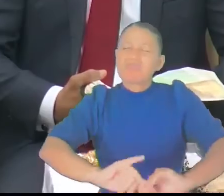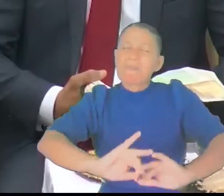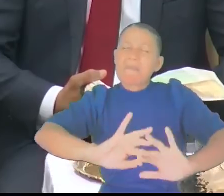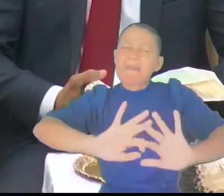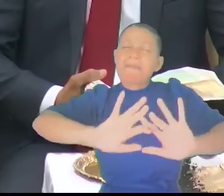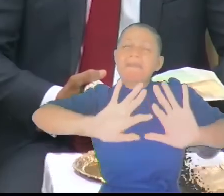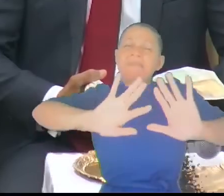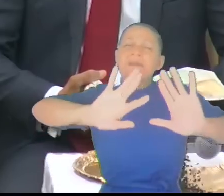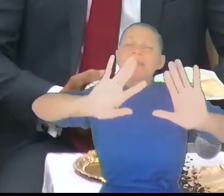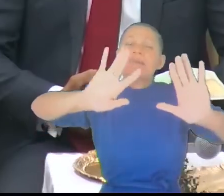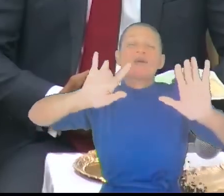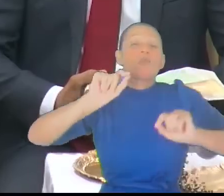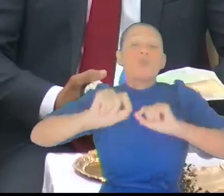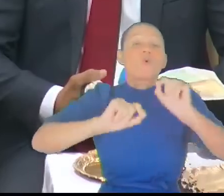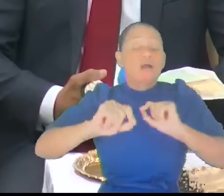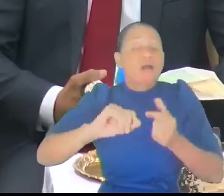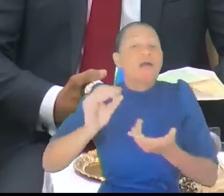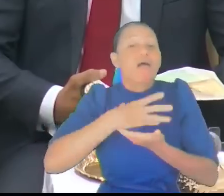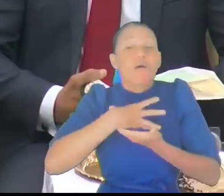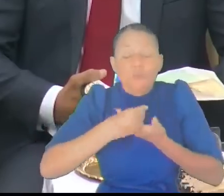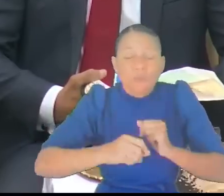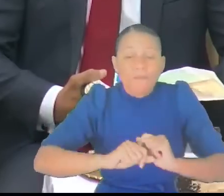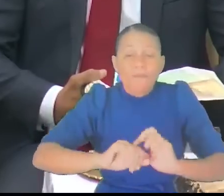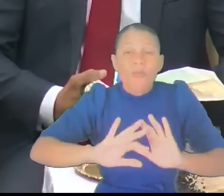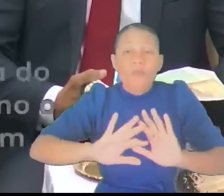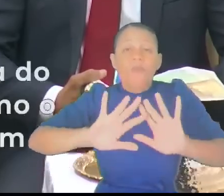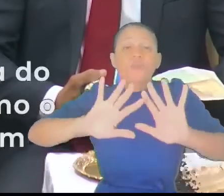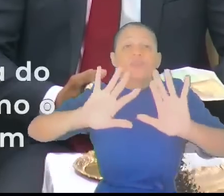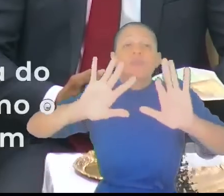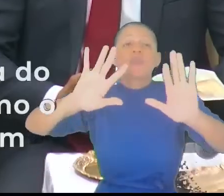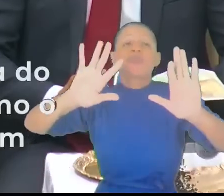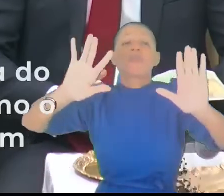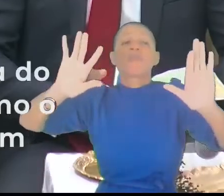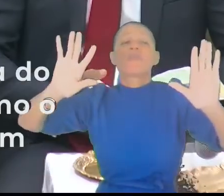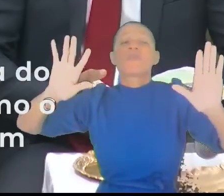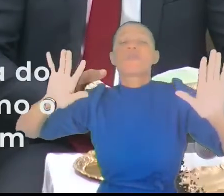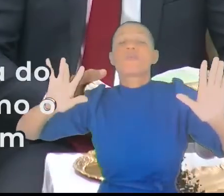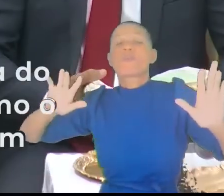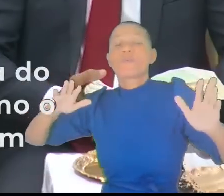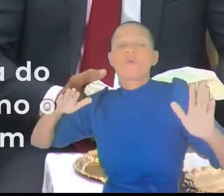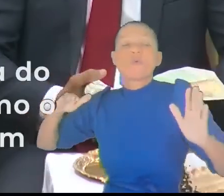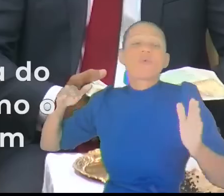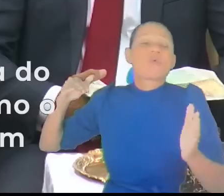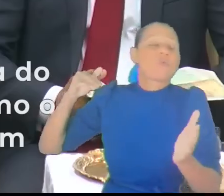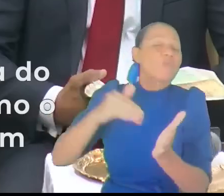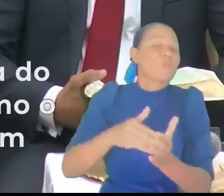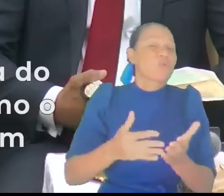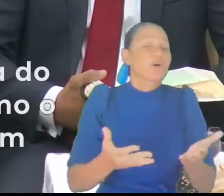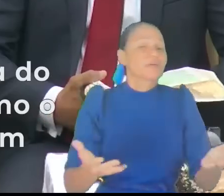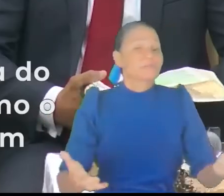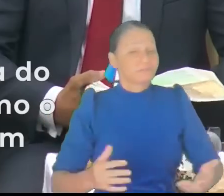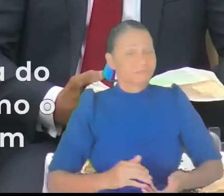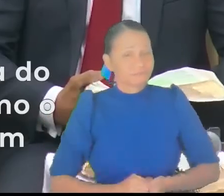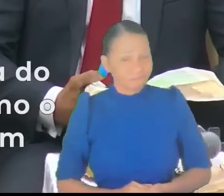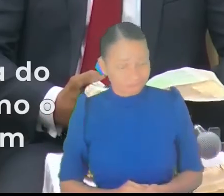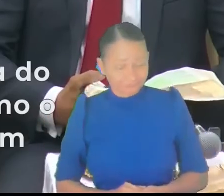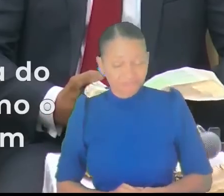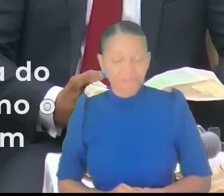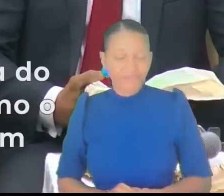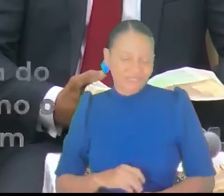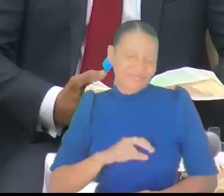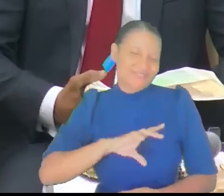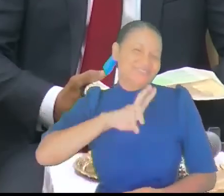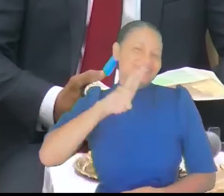Me ajudem, por favor. Vai brilhando o quê? Mais e mais, até ser dia perfeito. Ser dia perfeito.